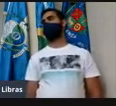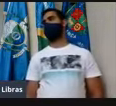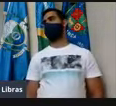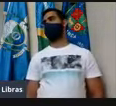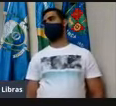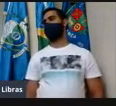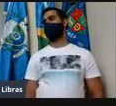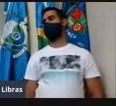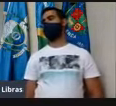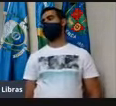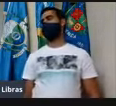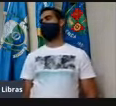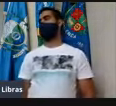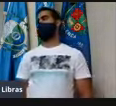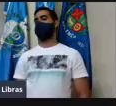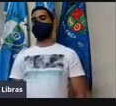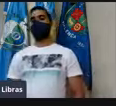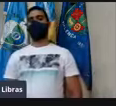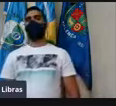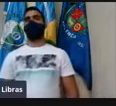Expediente, por gentileza.